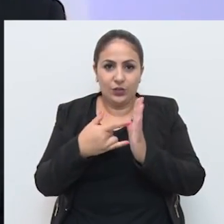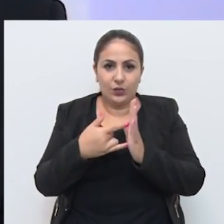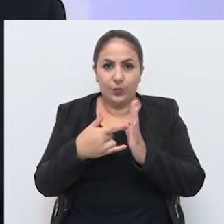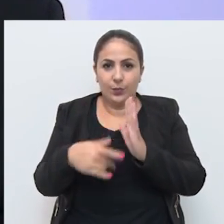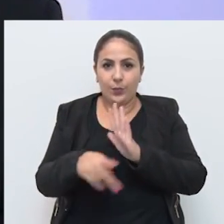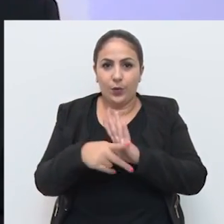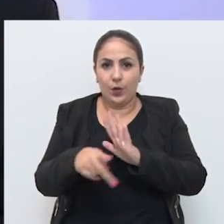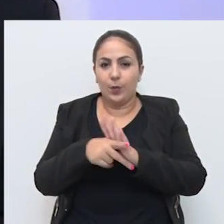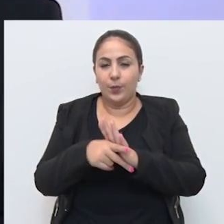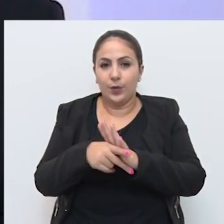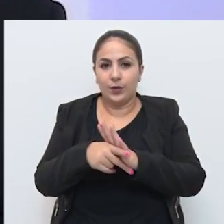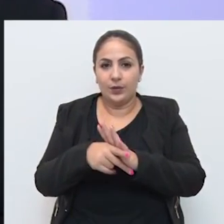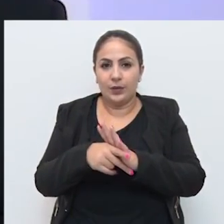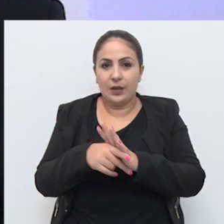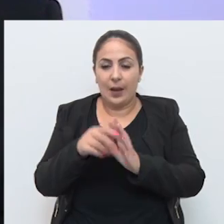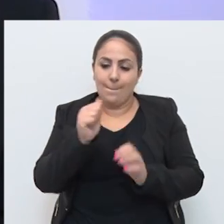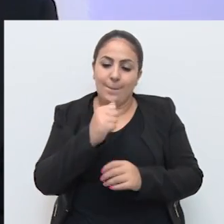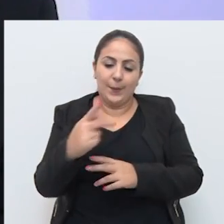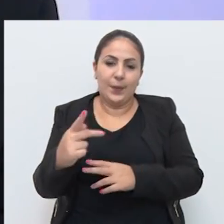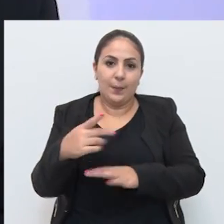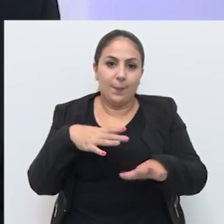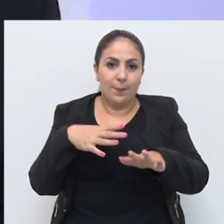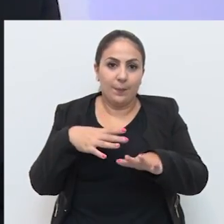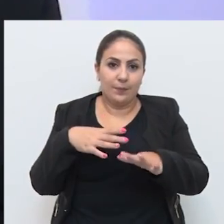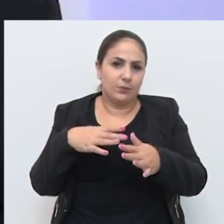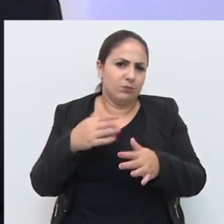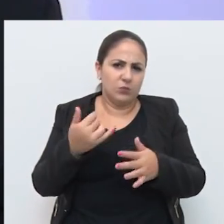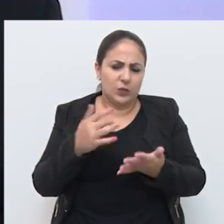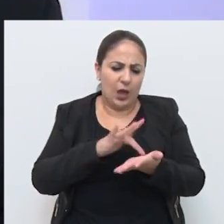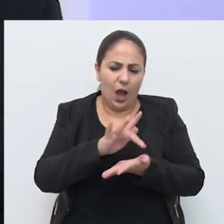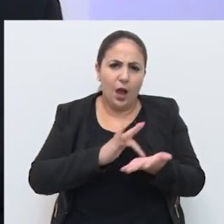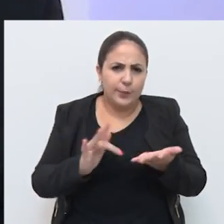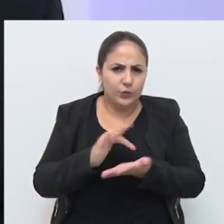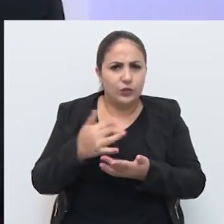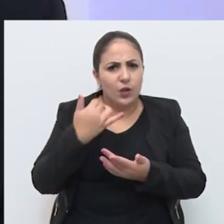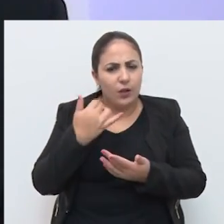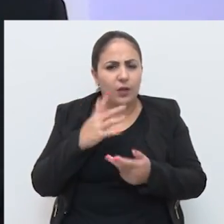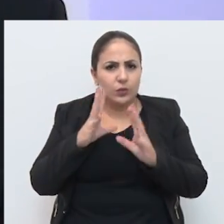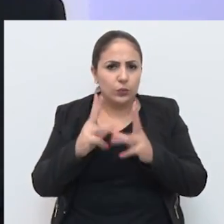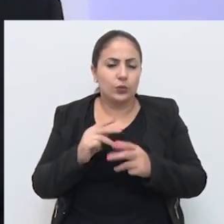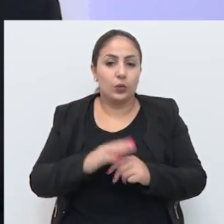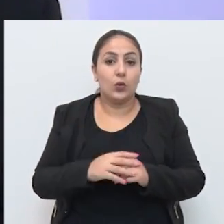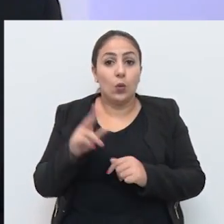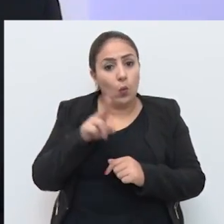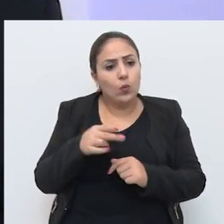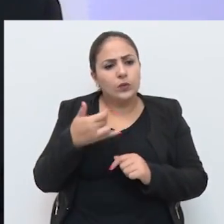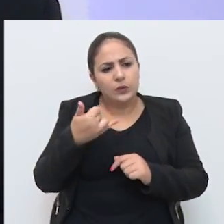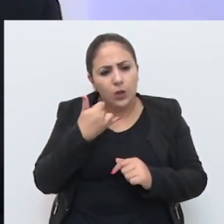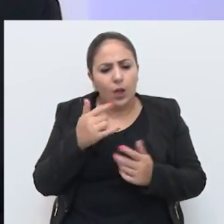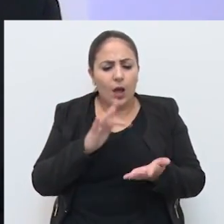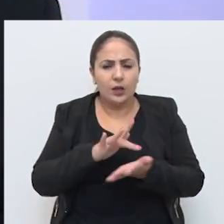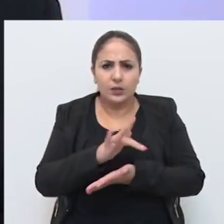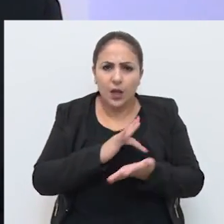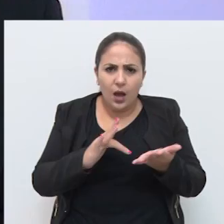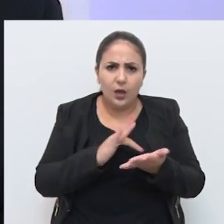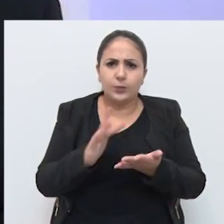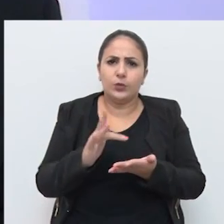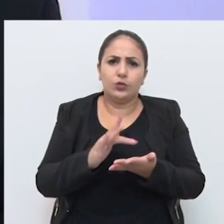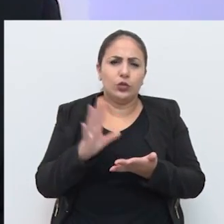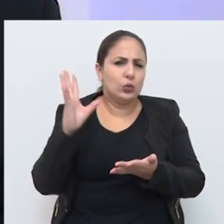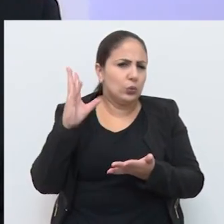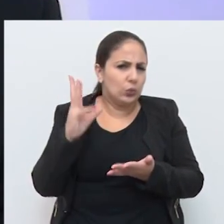para dispositivos móveis que a Receita Federal usava até o ano passado. E nesse programa é um aplicativo que tu usa em celulares, tablets, smartphones,